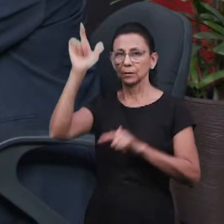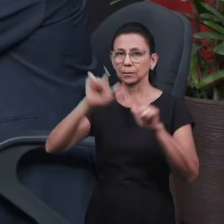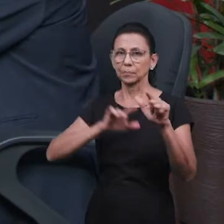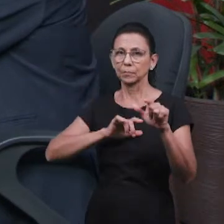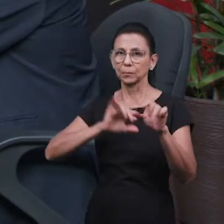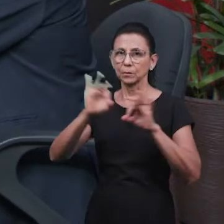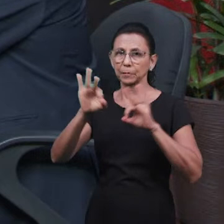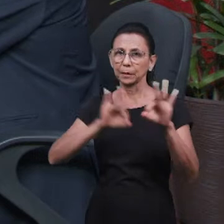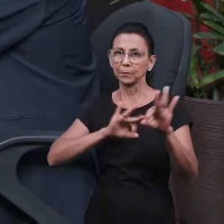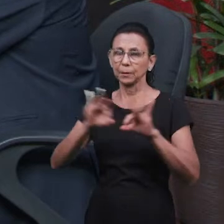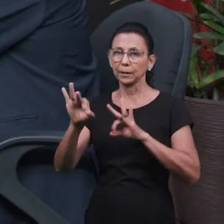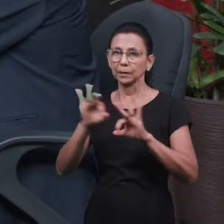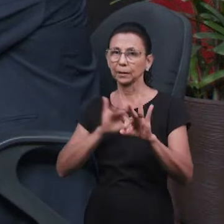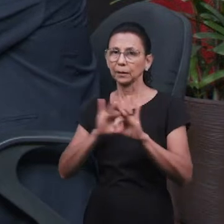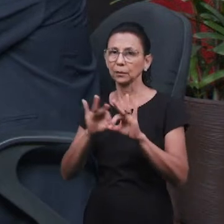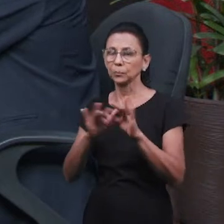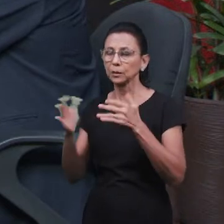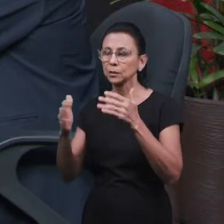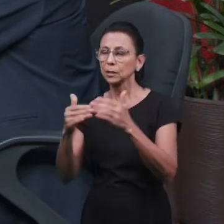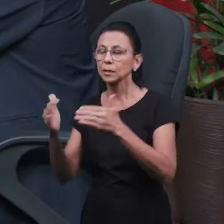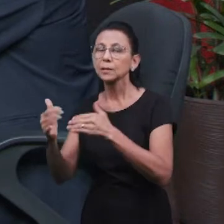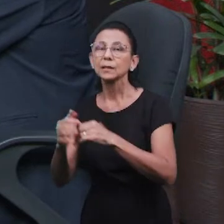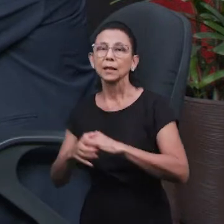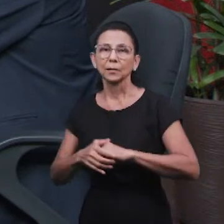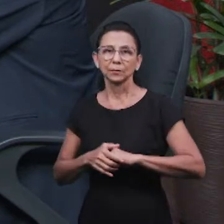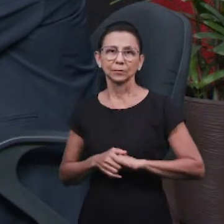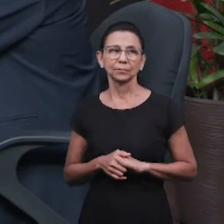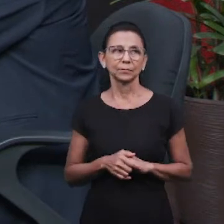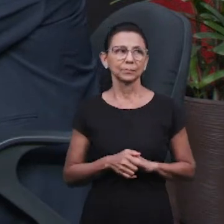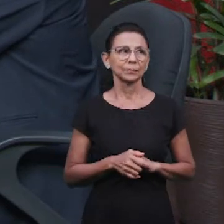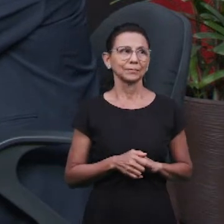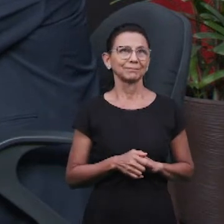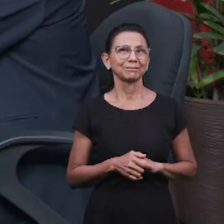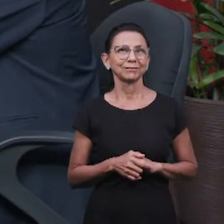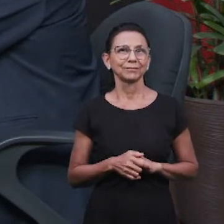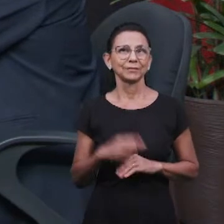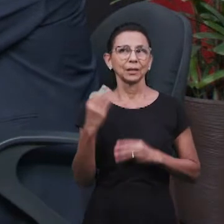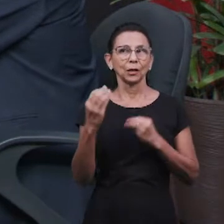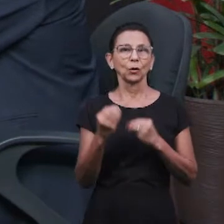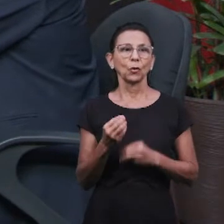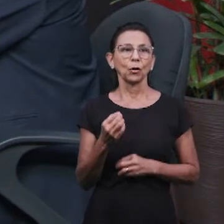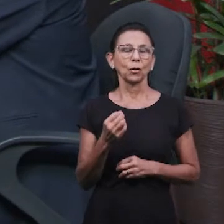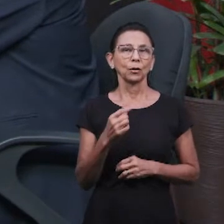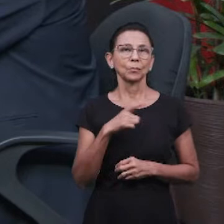crianças. Então, Eu quero saber como é que a gente faz para ter uma Janaína e uma Jéssica em cada igreja, né, Luiz?